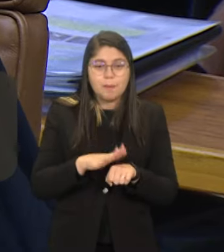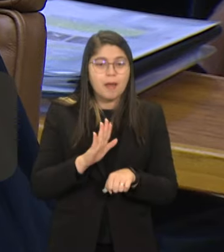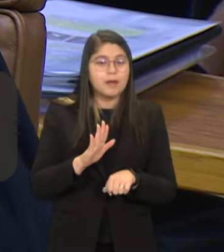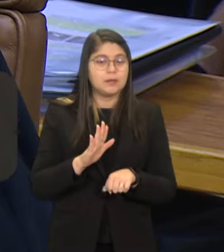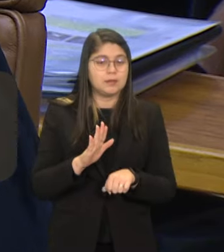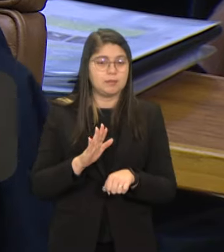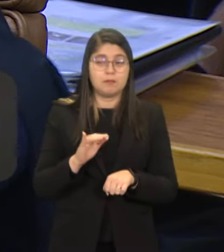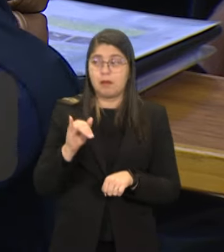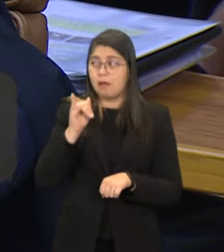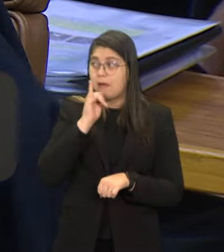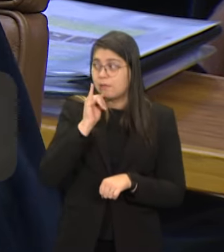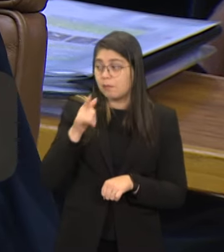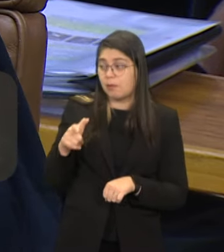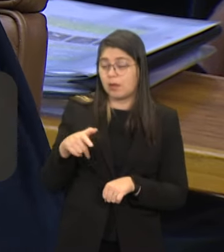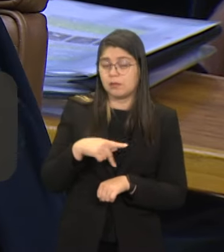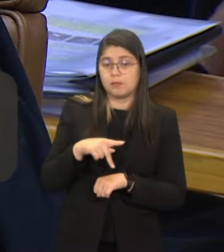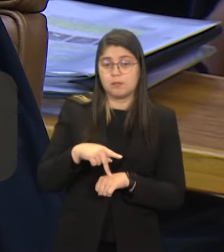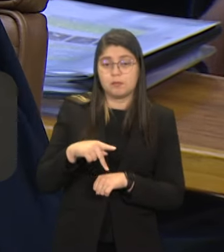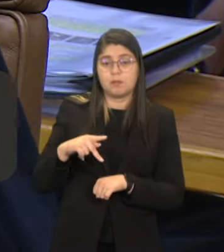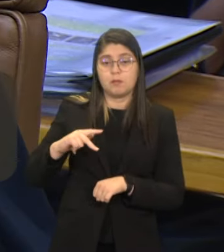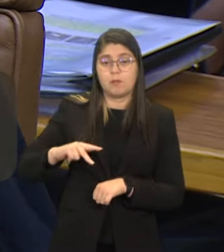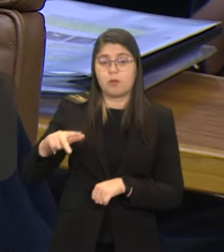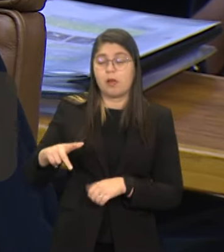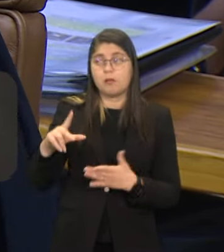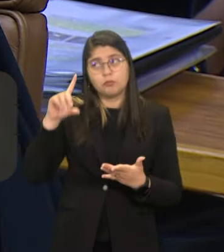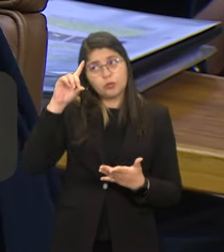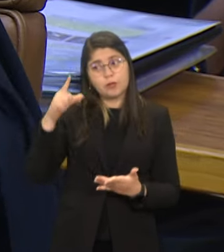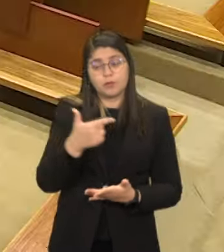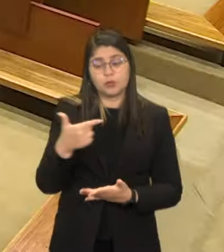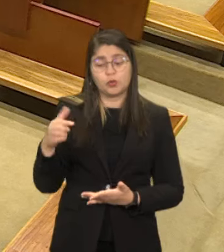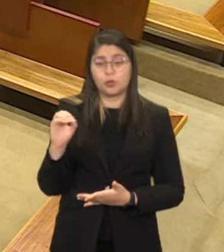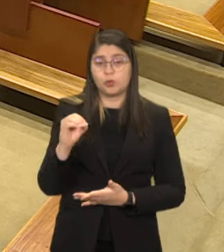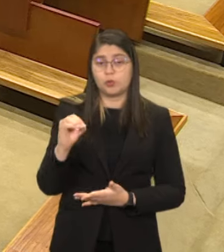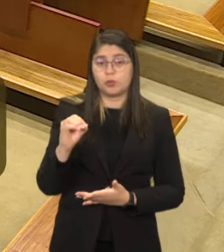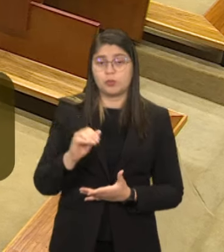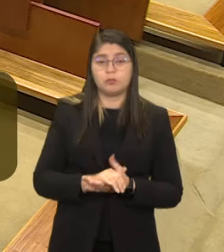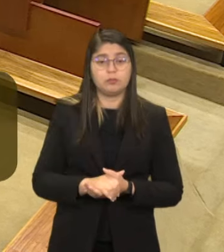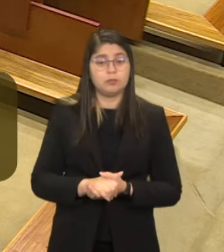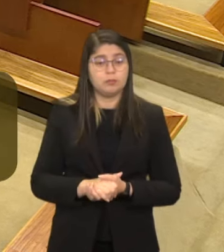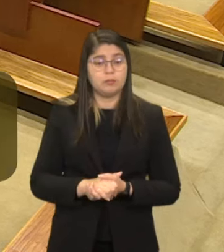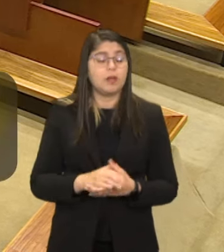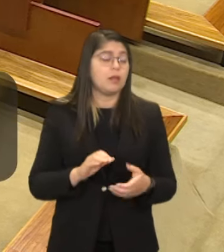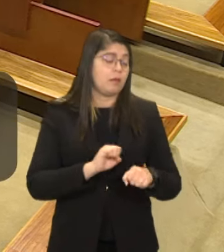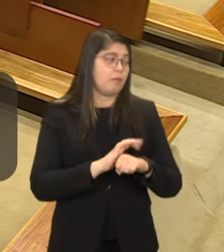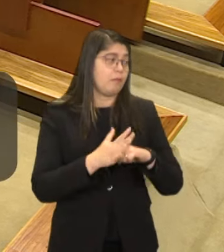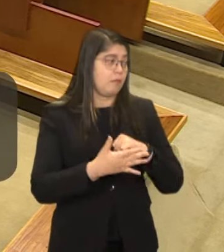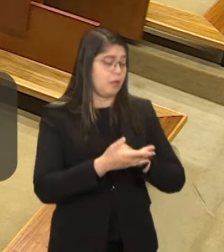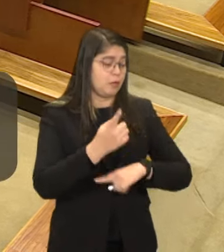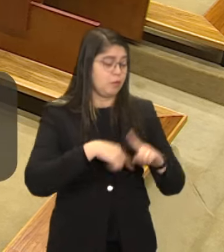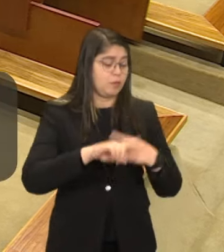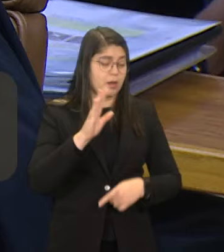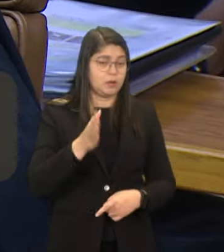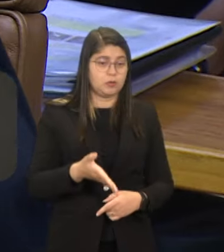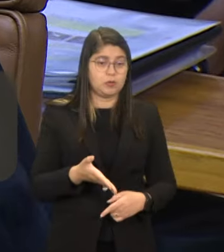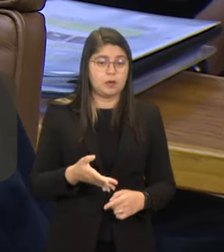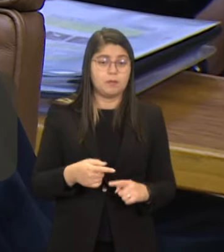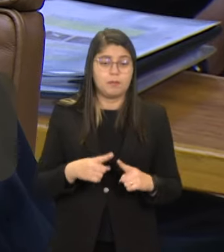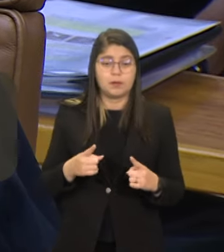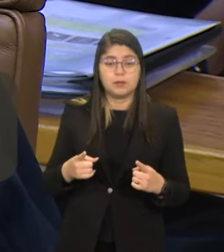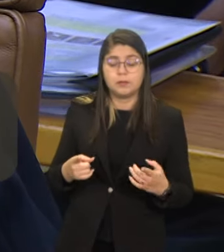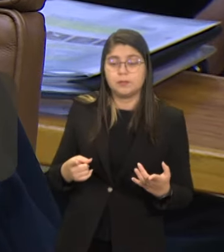exemplo de Portugal, 22 de outubro. A epidemia já está superada. Isso, da fonte aqui, da Epoch Times, né?